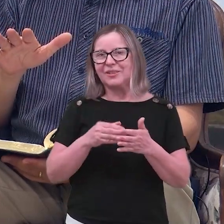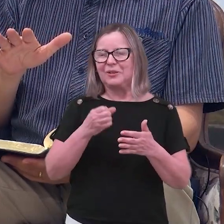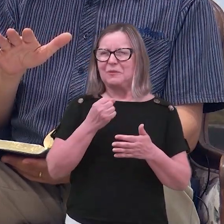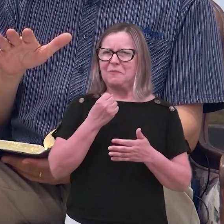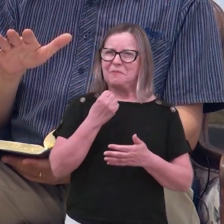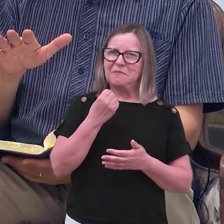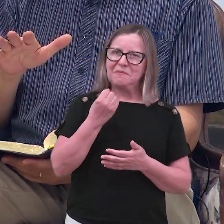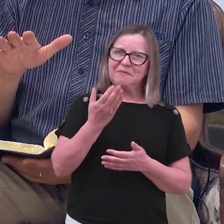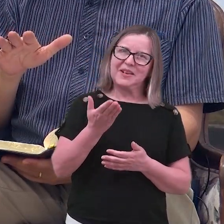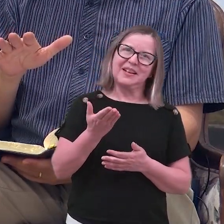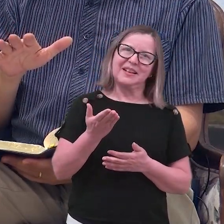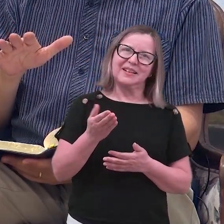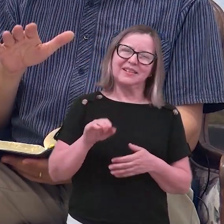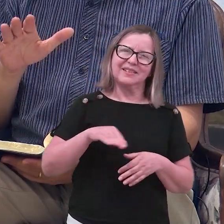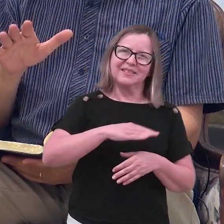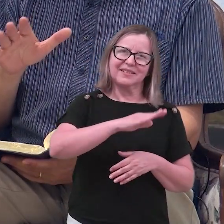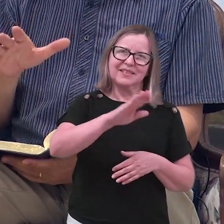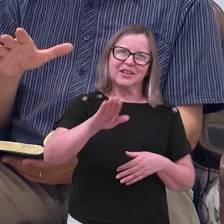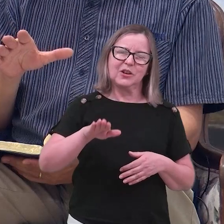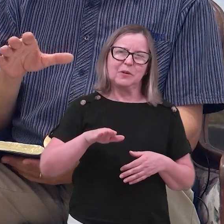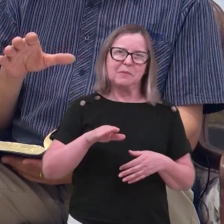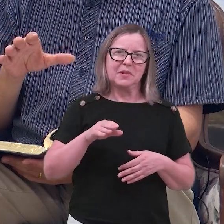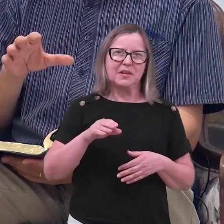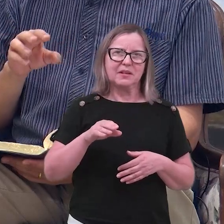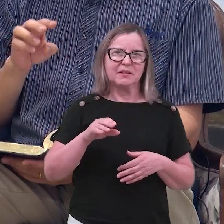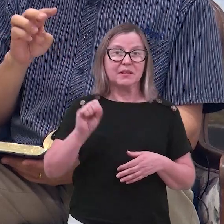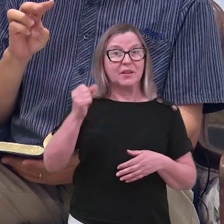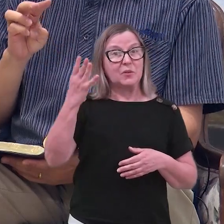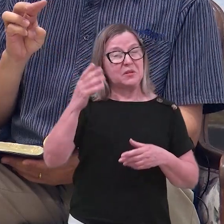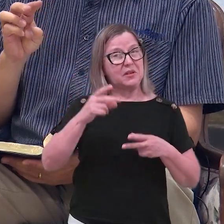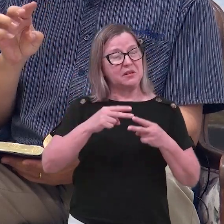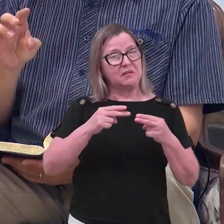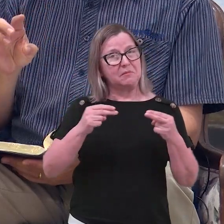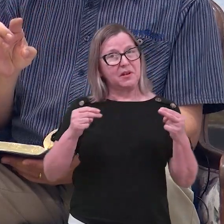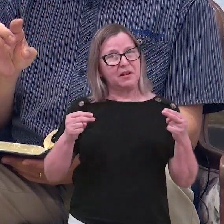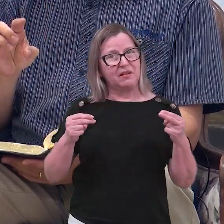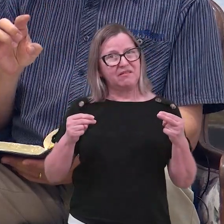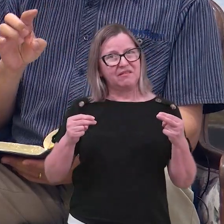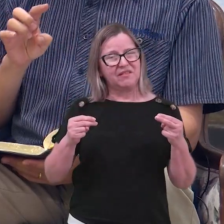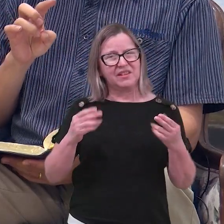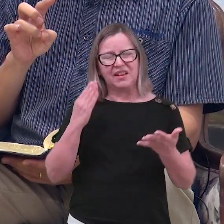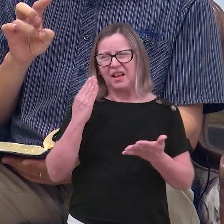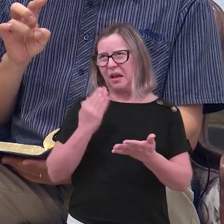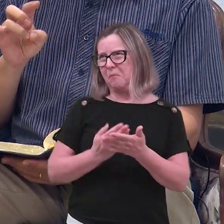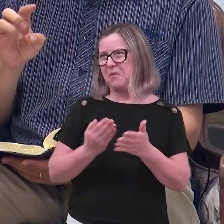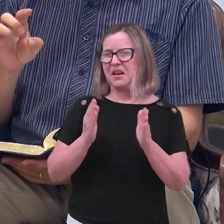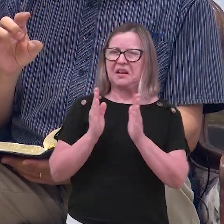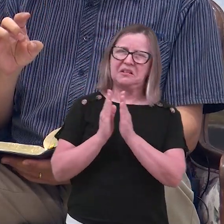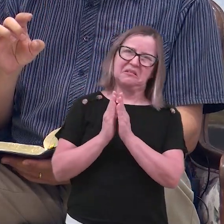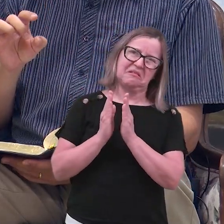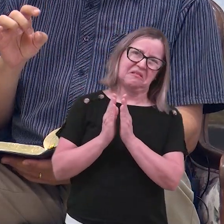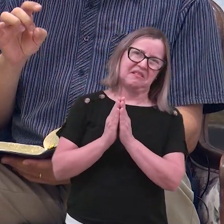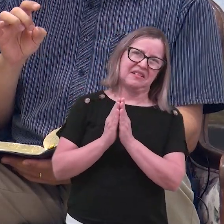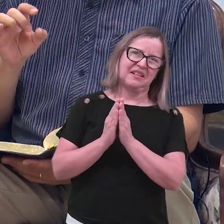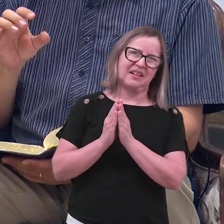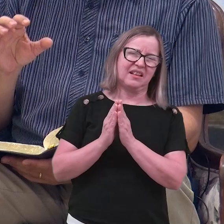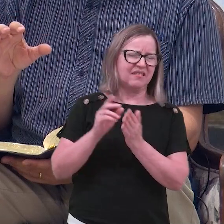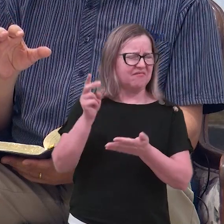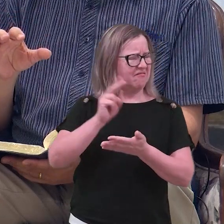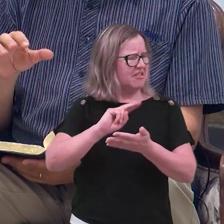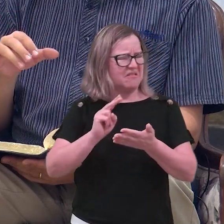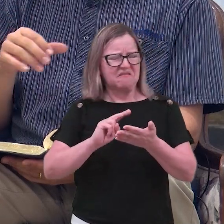geralmente algo que acontece é deixar a oração, a leitura da palavra, a comunhão